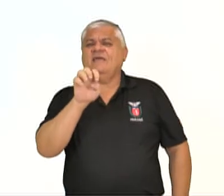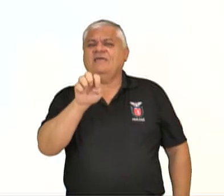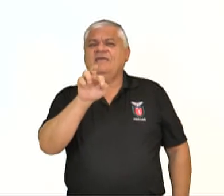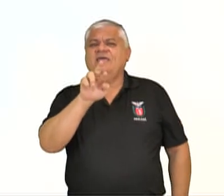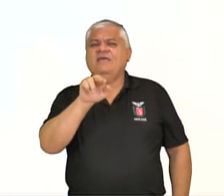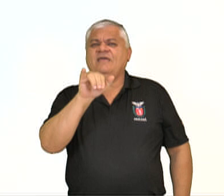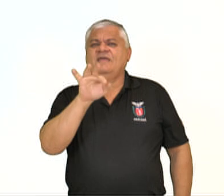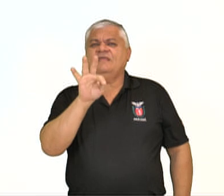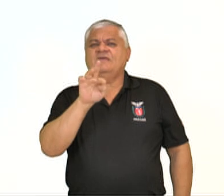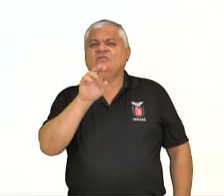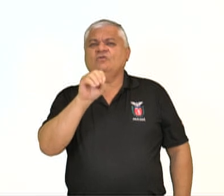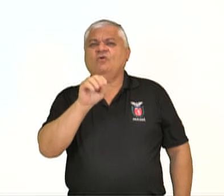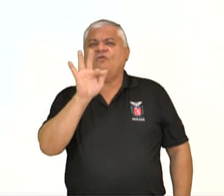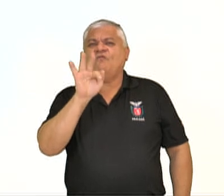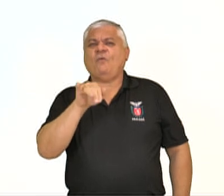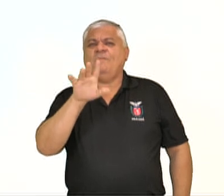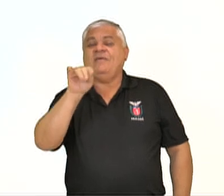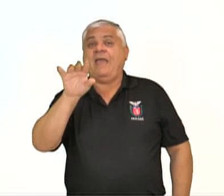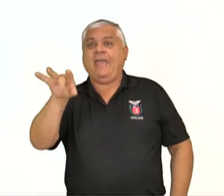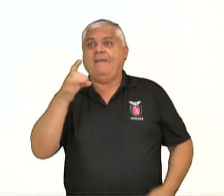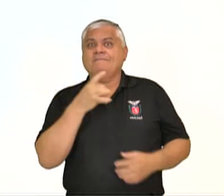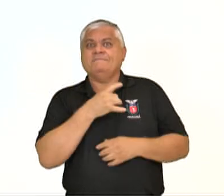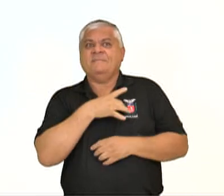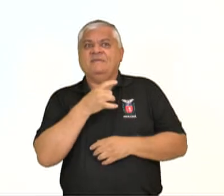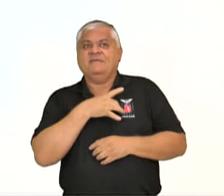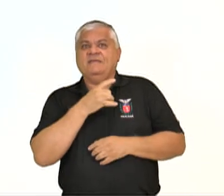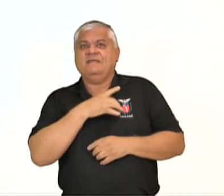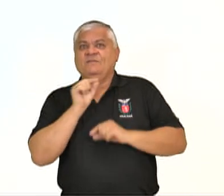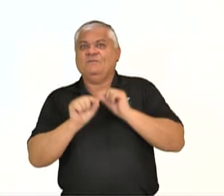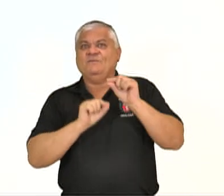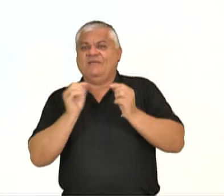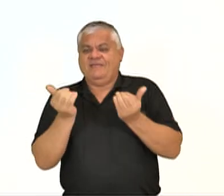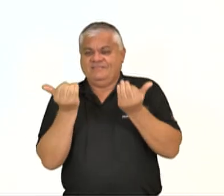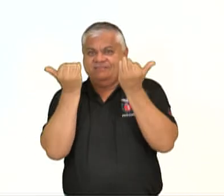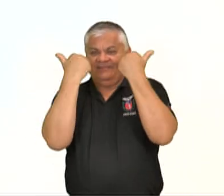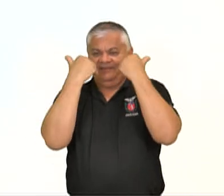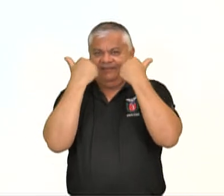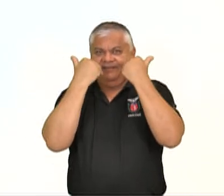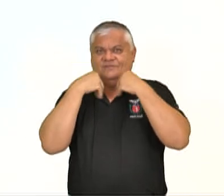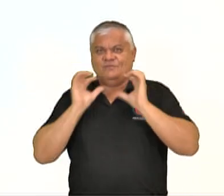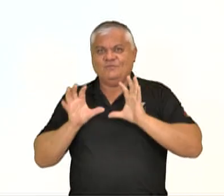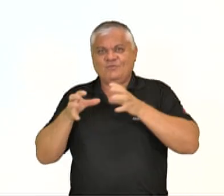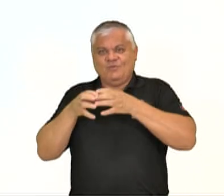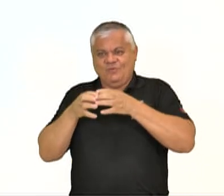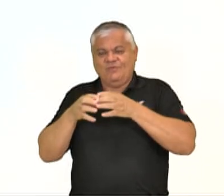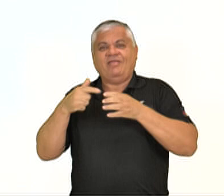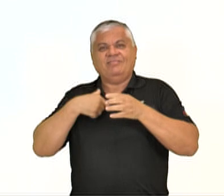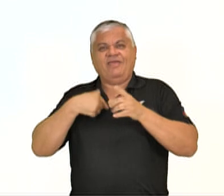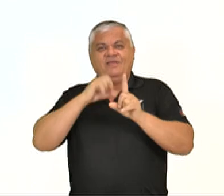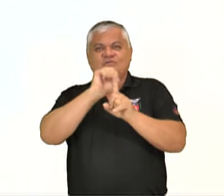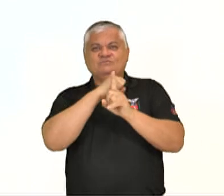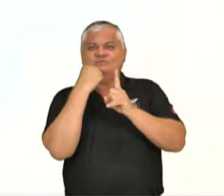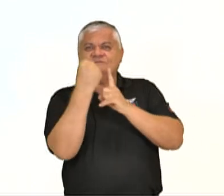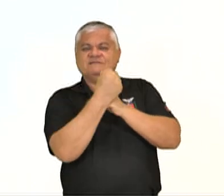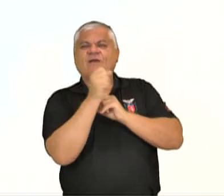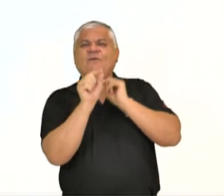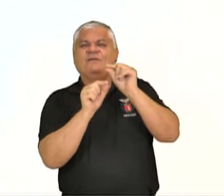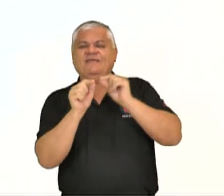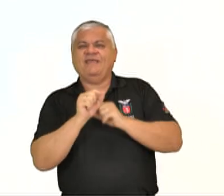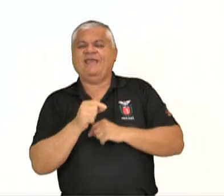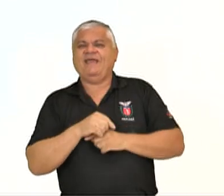A eritrofobia é uma fobia específica que está dentro do grupo de fobias sociais.